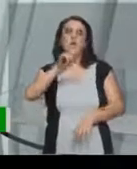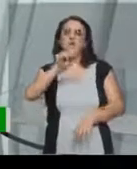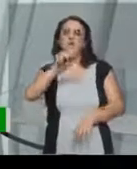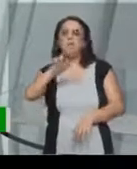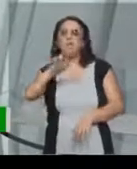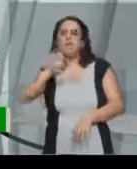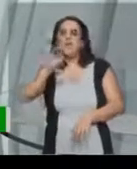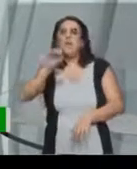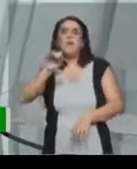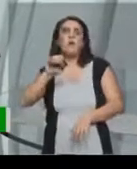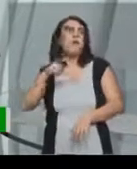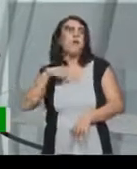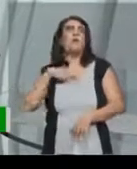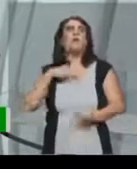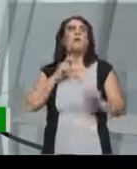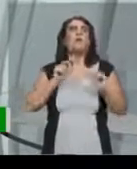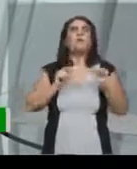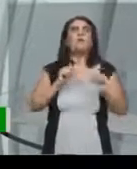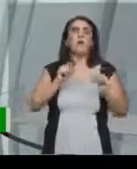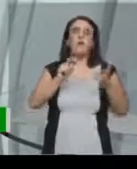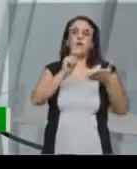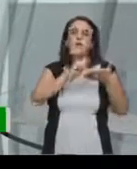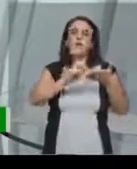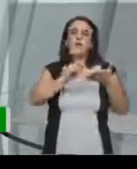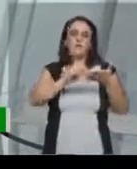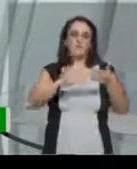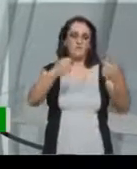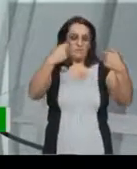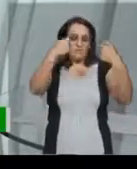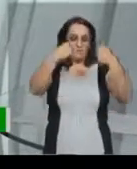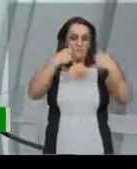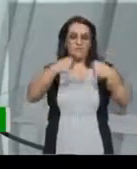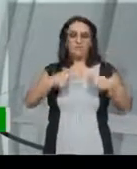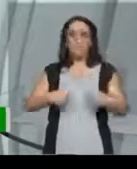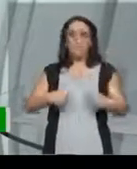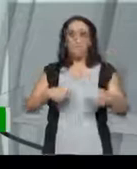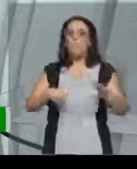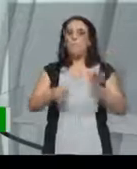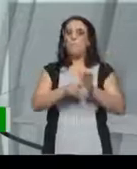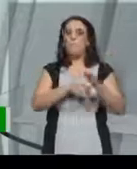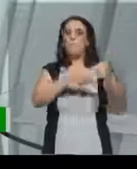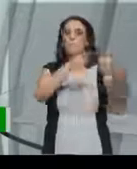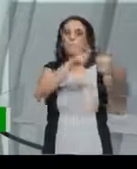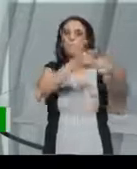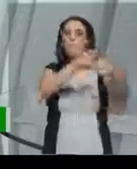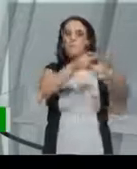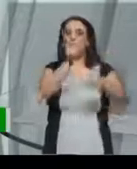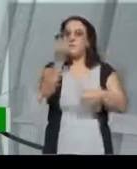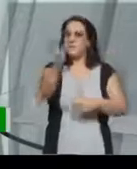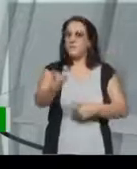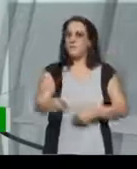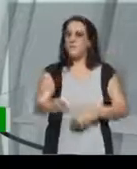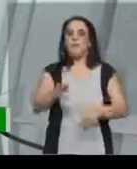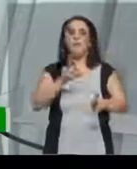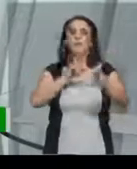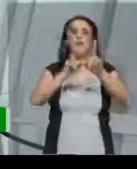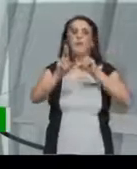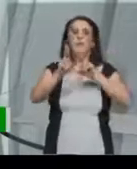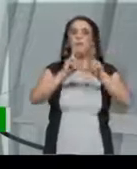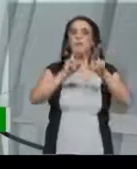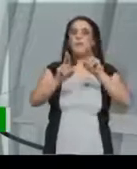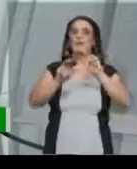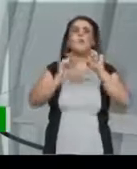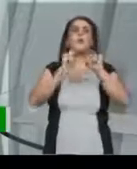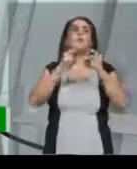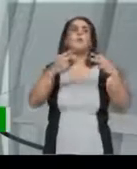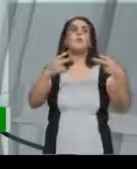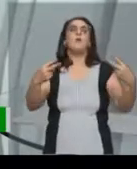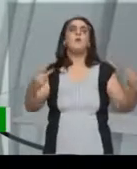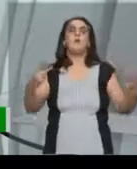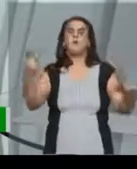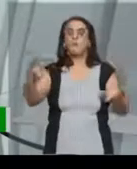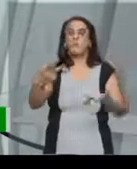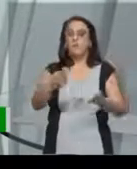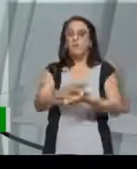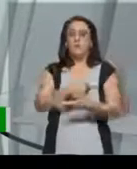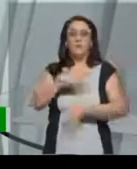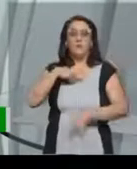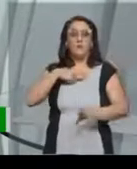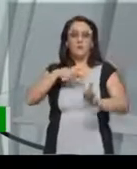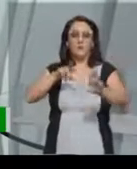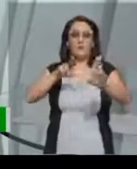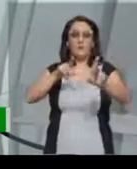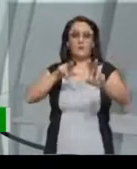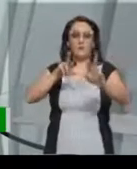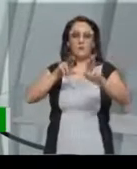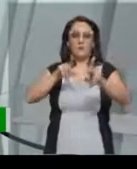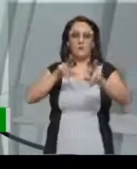primeira pessoa, de relatar, né, aquilo que aconteceu. Existe uma diferença que é